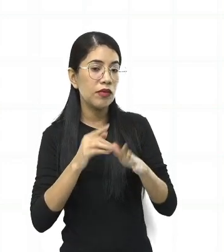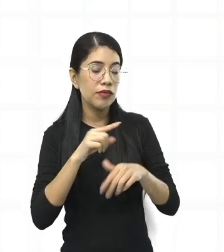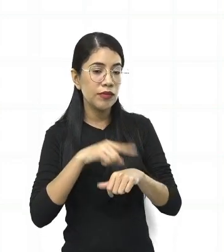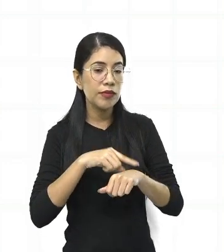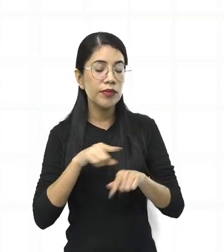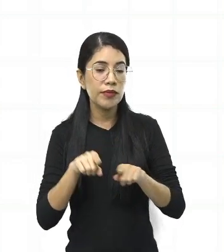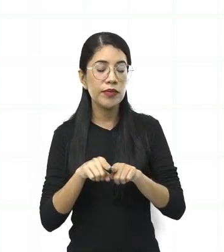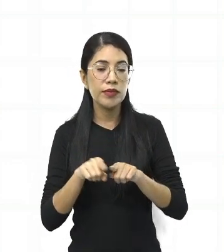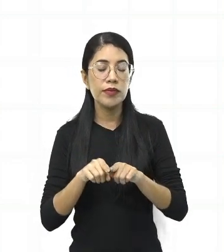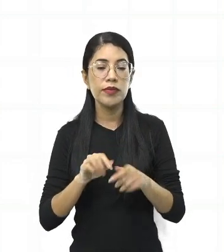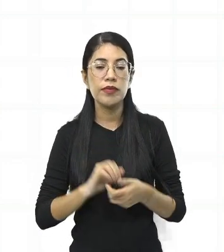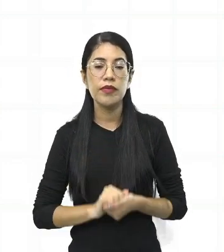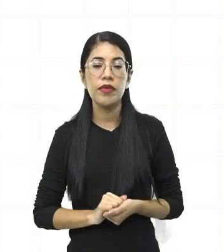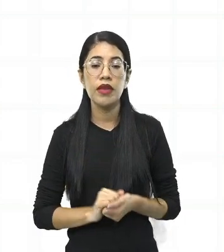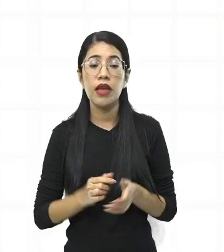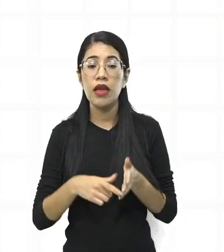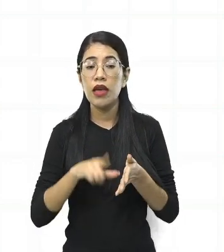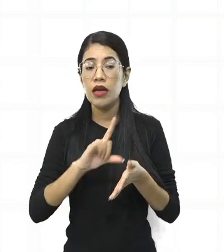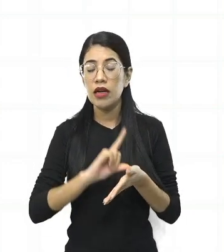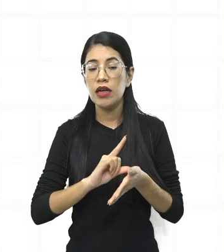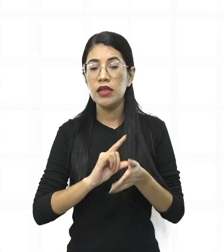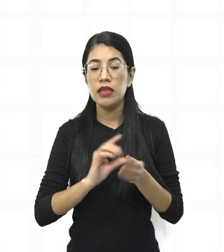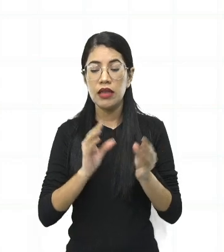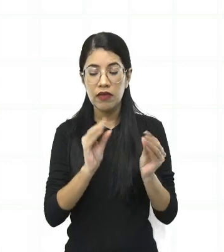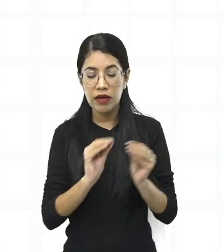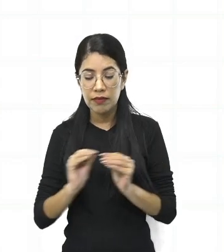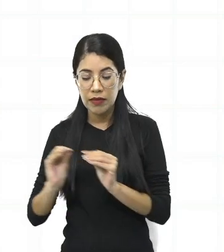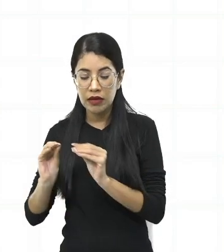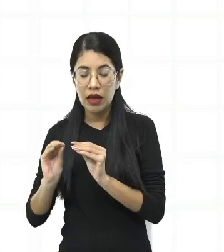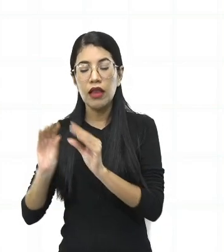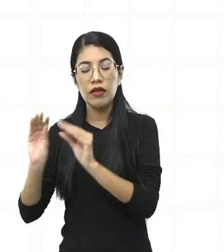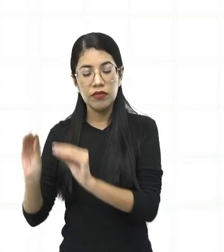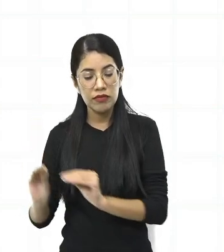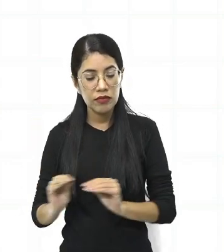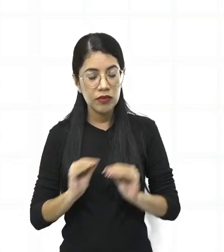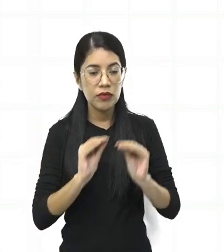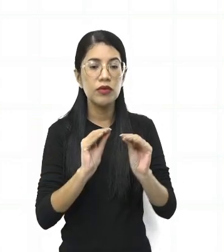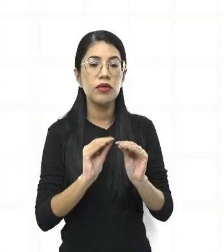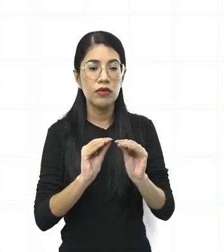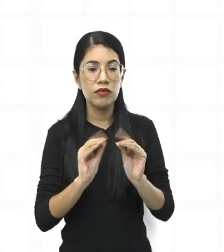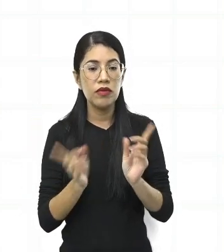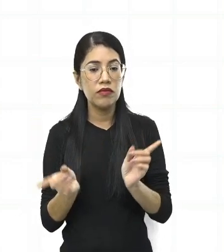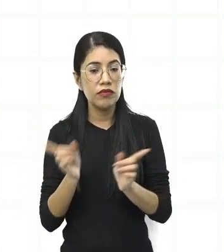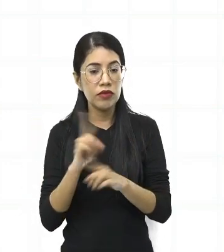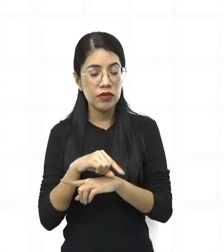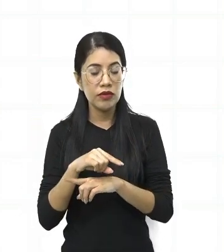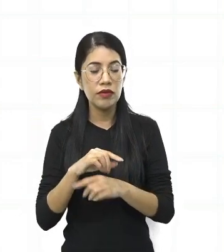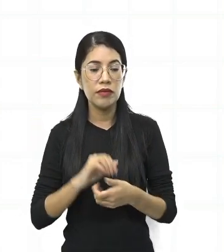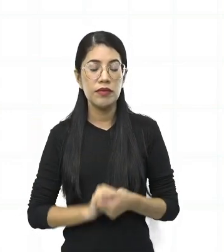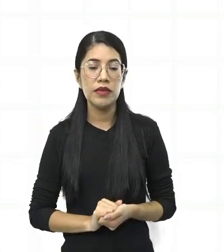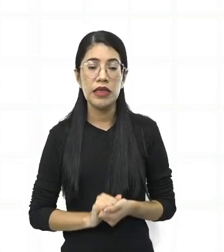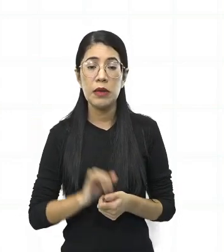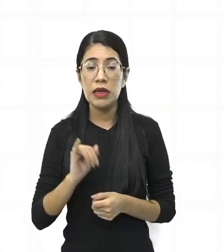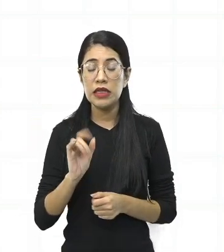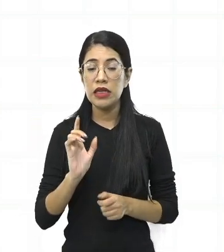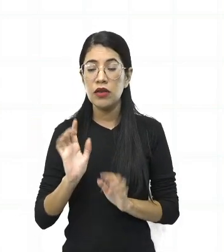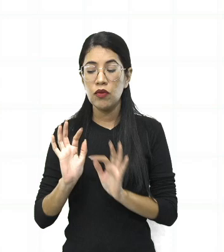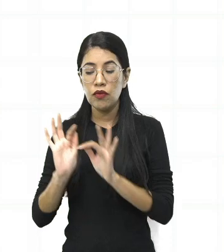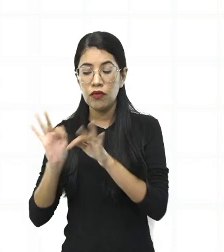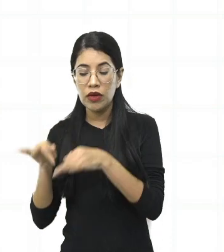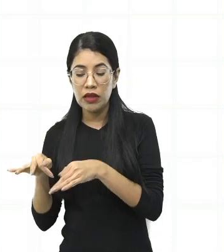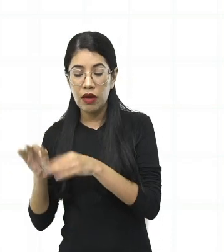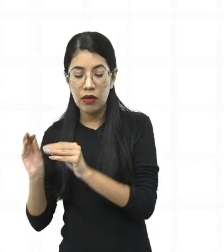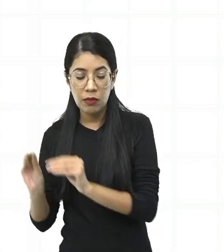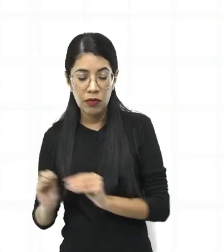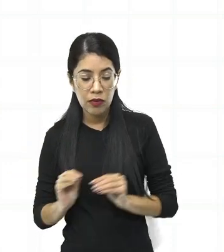Adjunto adverbial de tempo. Então, o que era para estar aqui, mas ela disse, não, vou passar para cá. Ela fez o inverso, né? Se ela saiu do final e veio